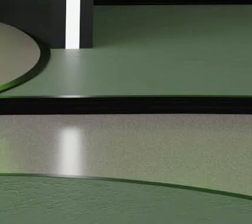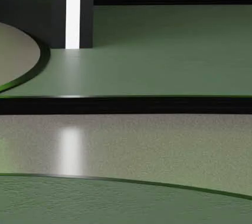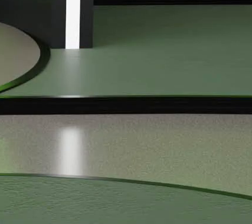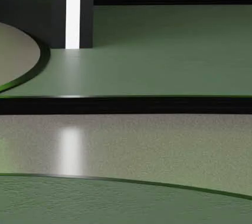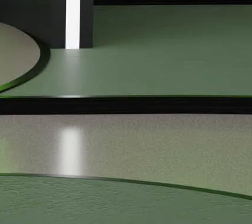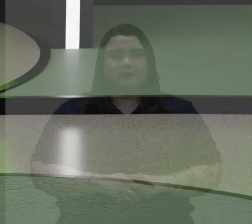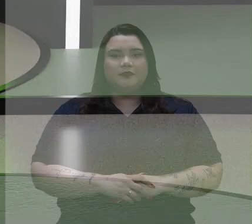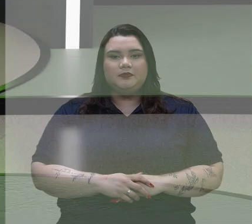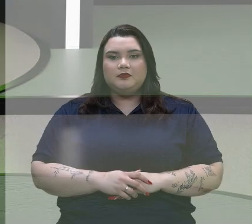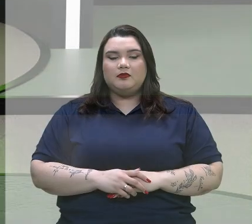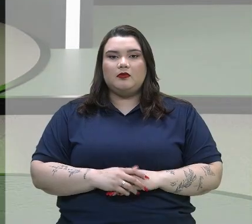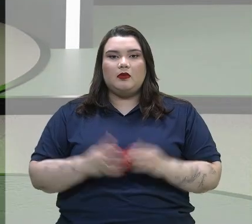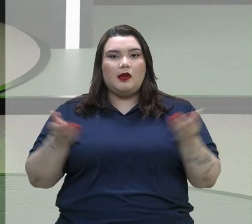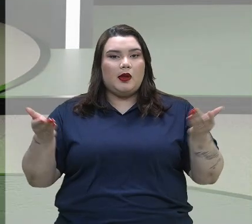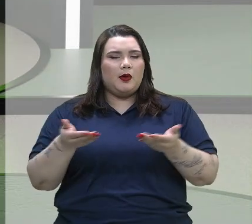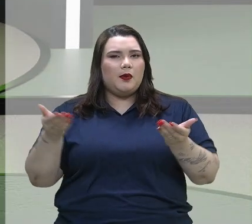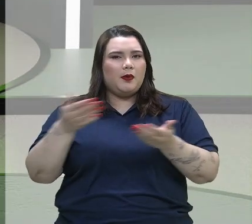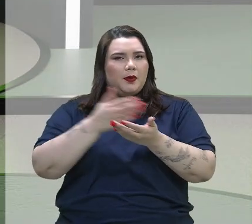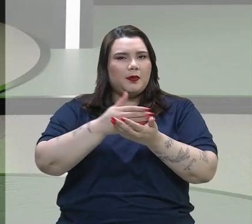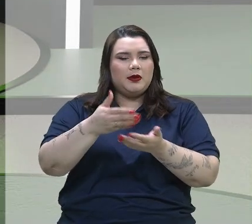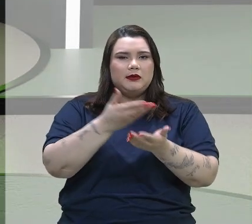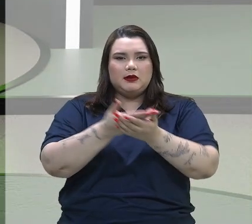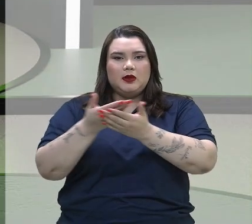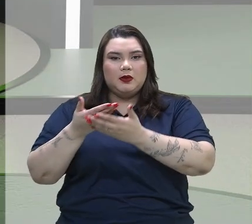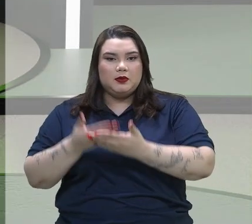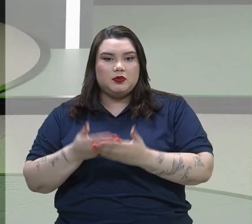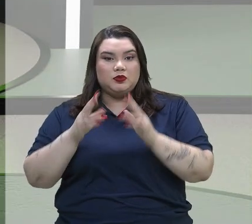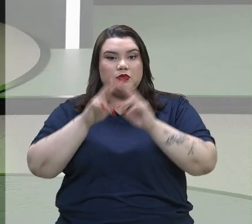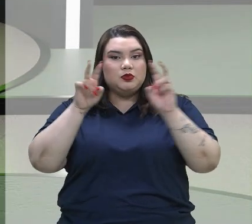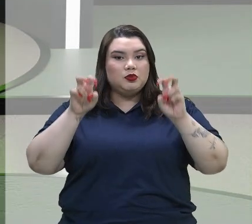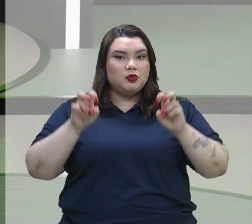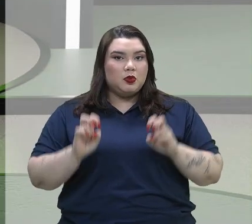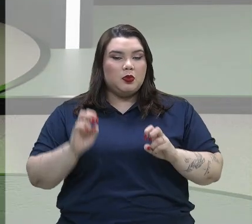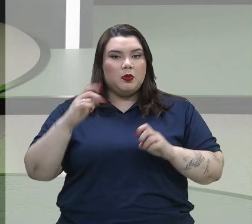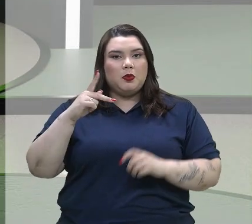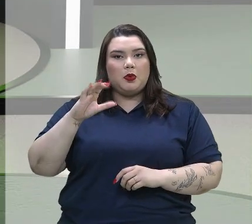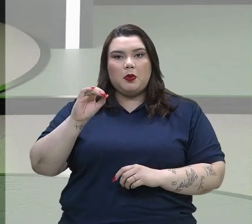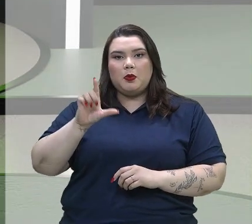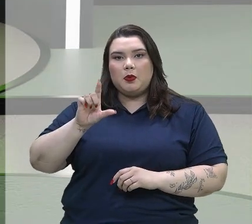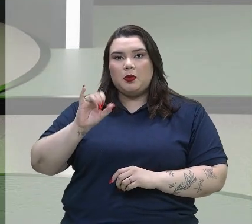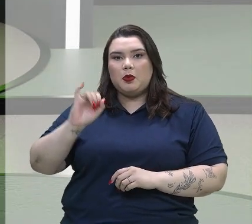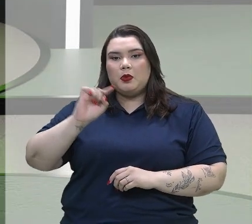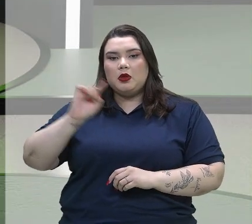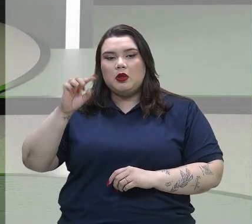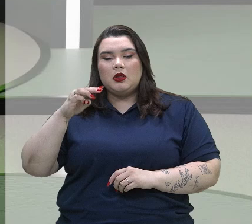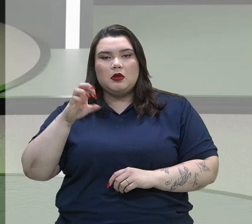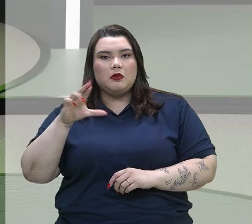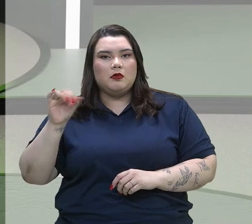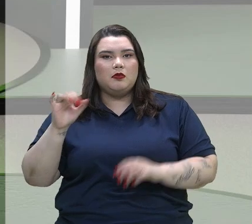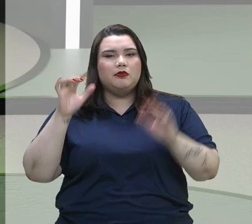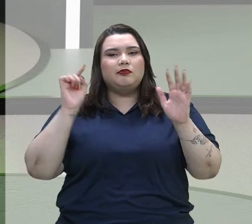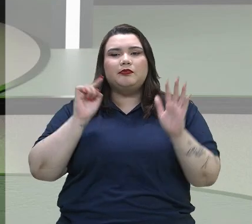E eu quero começar essa aula sobre polímeros fazendo uma pergunta.